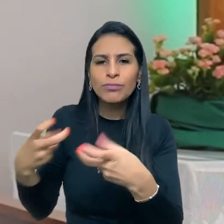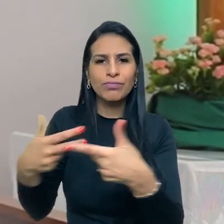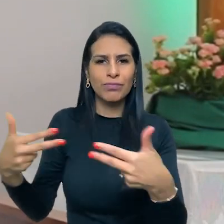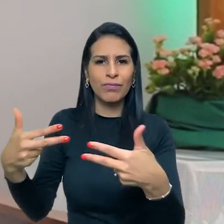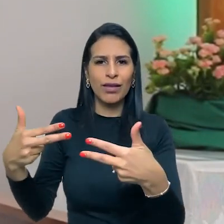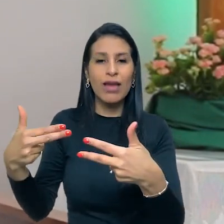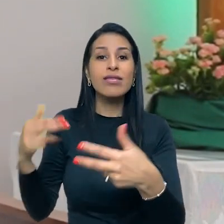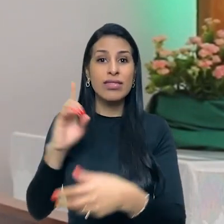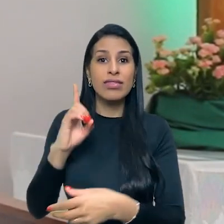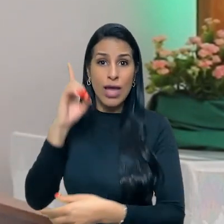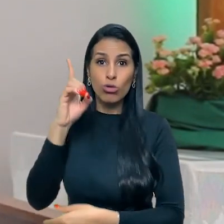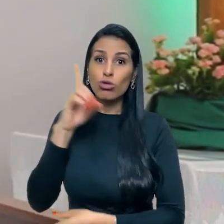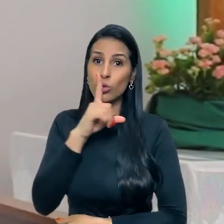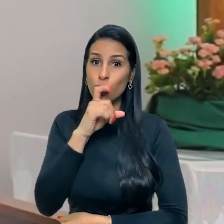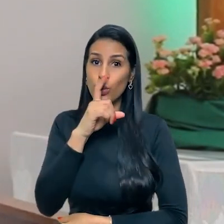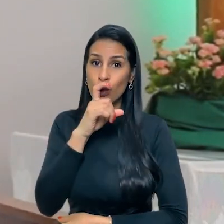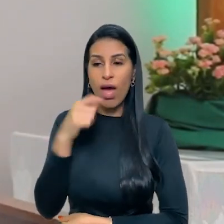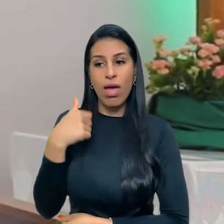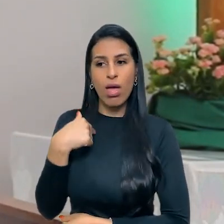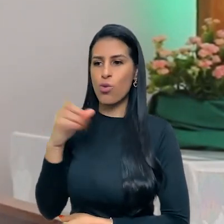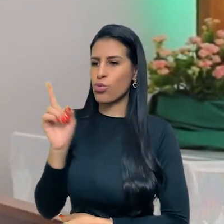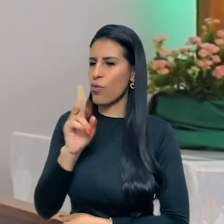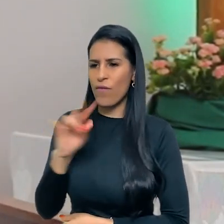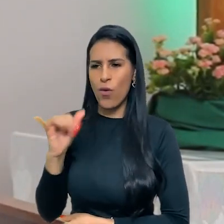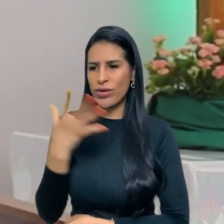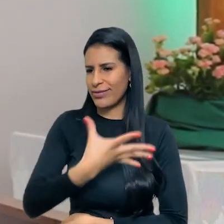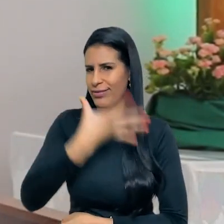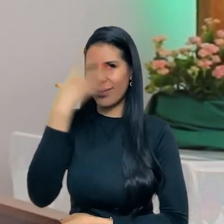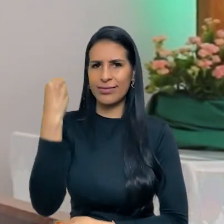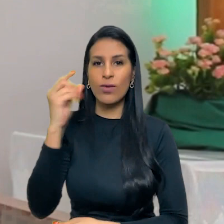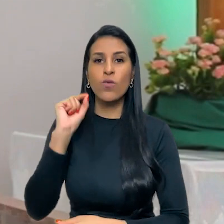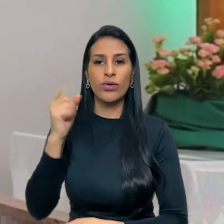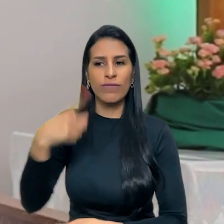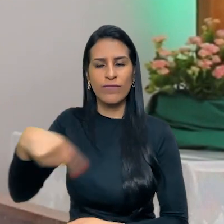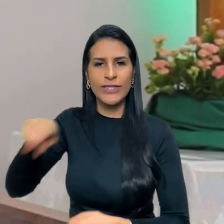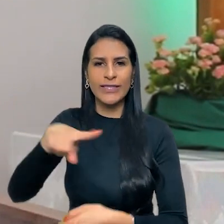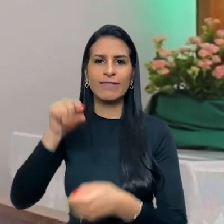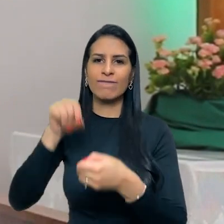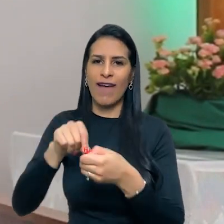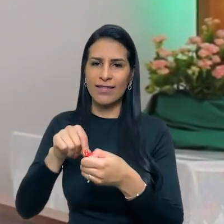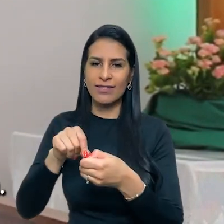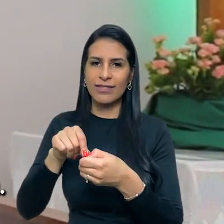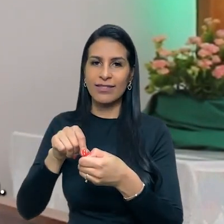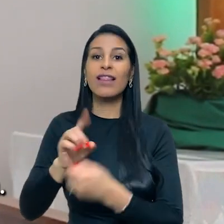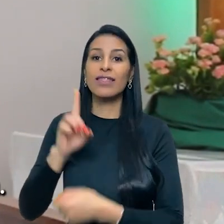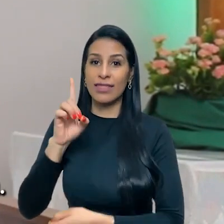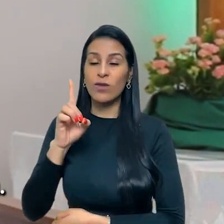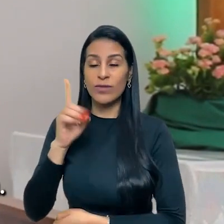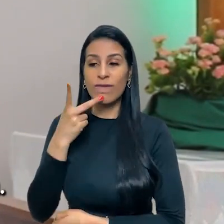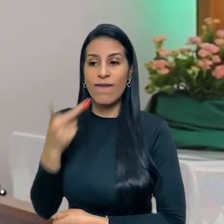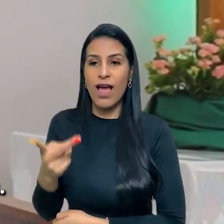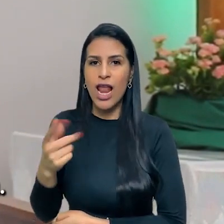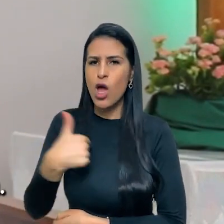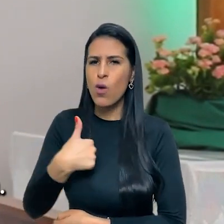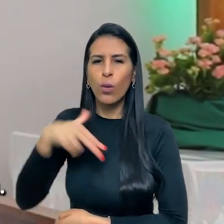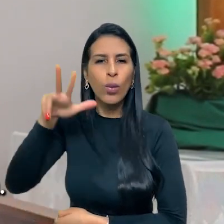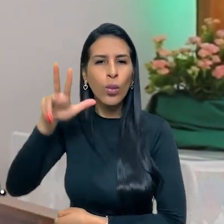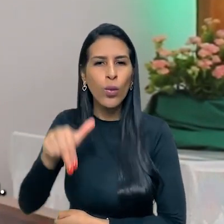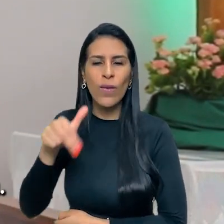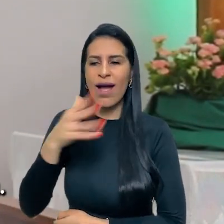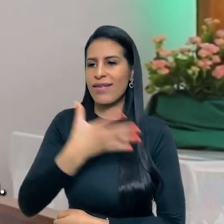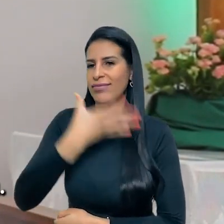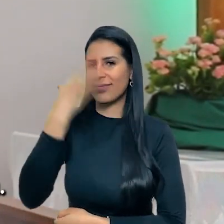ele faz o juramento de não esquecer o que seu povo fez ou faz. Não me esquecerei,